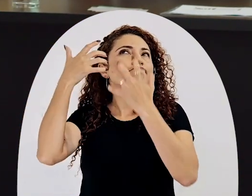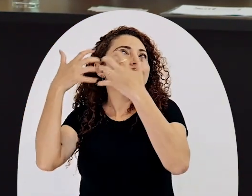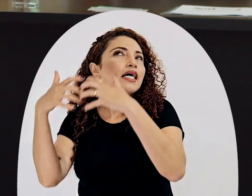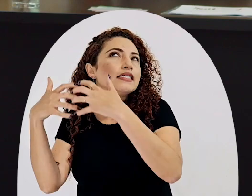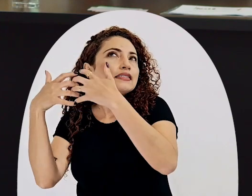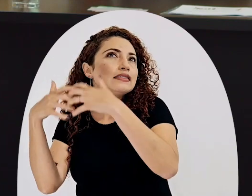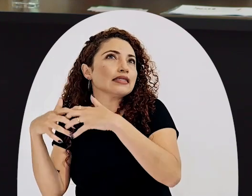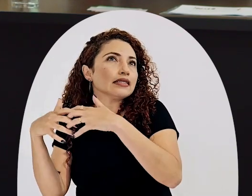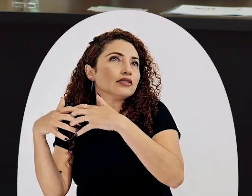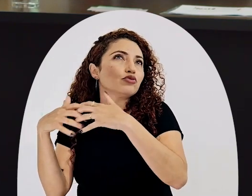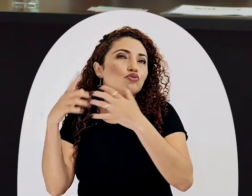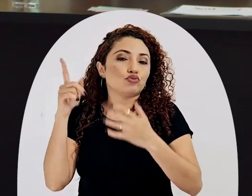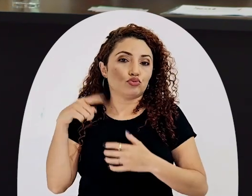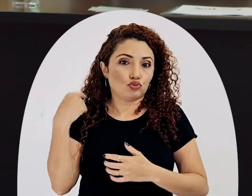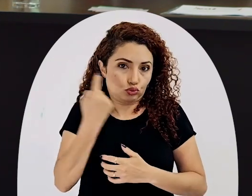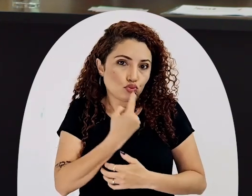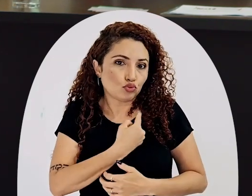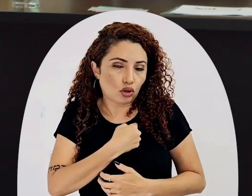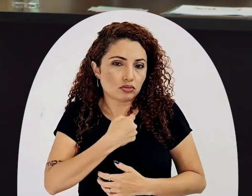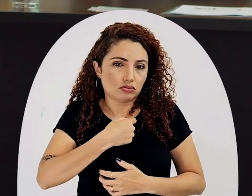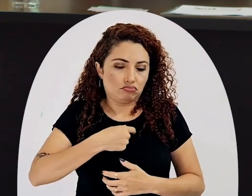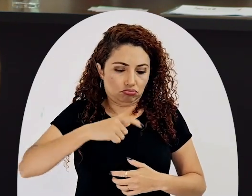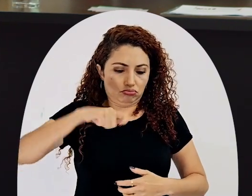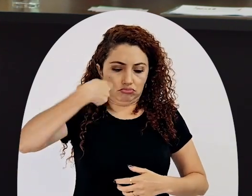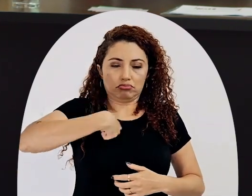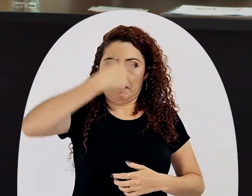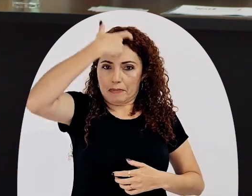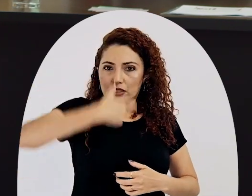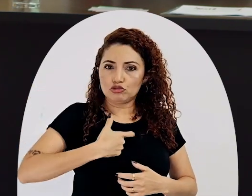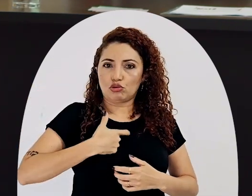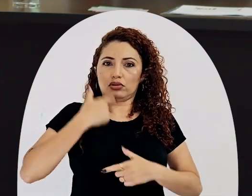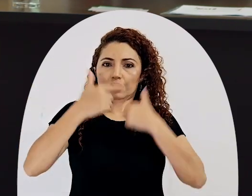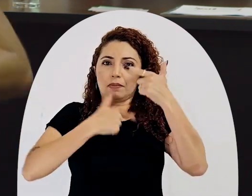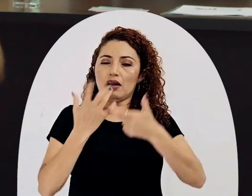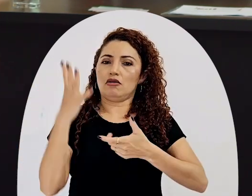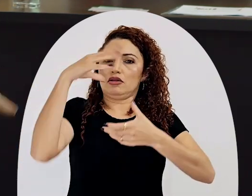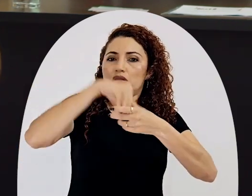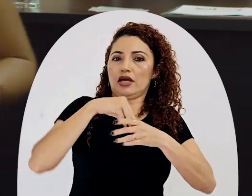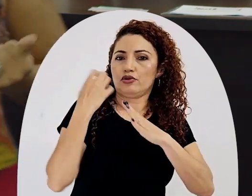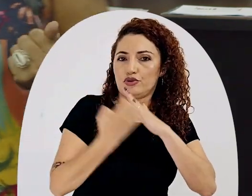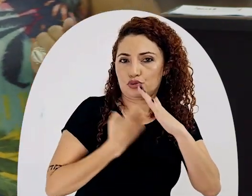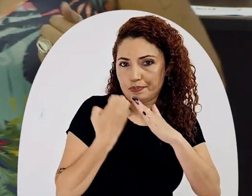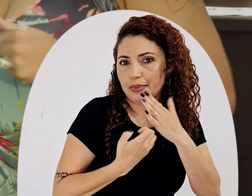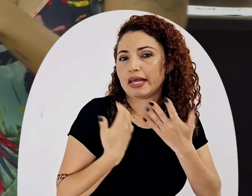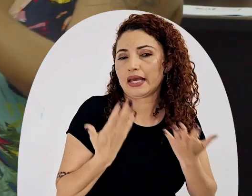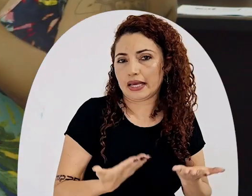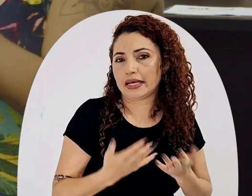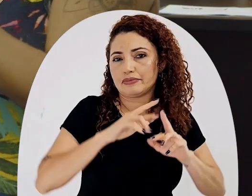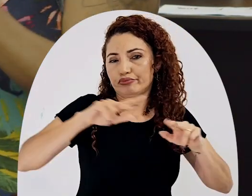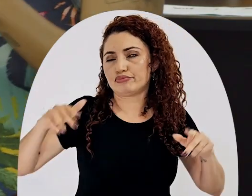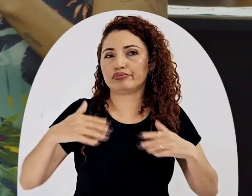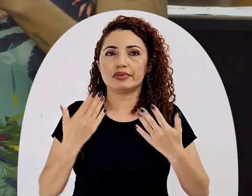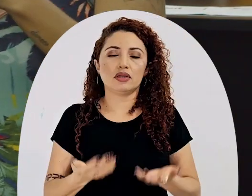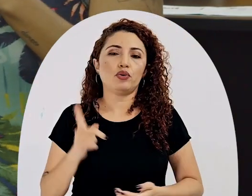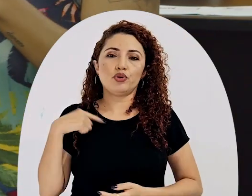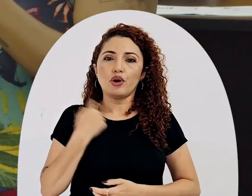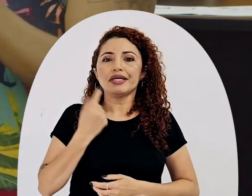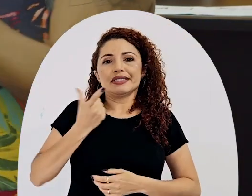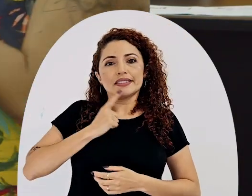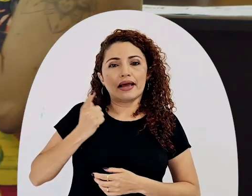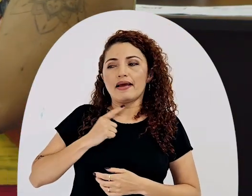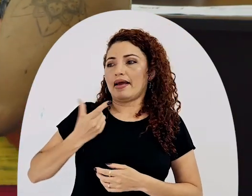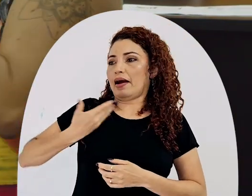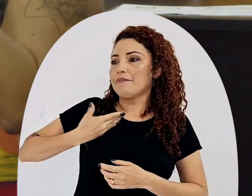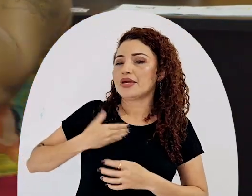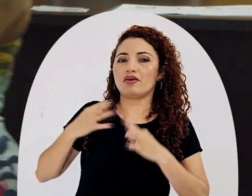CNPJ, e isso também engloba toda a nossa pluralidade, família, amigos. Se nós fôssemos fazer uma festa